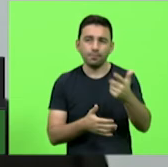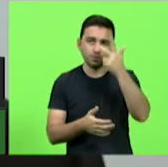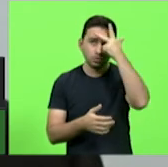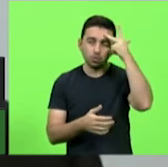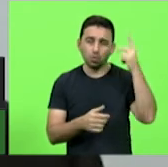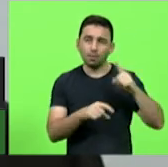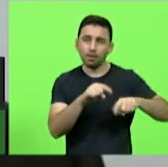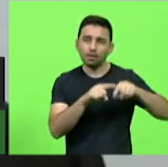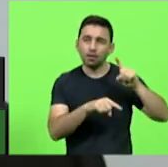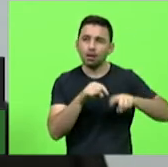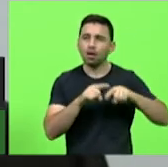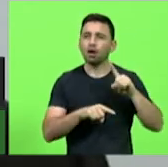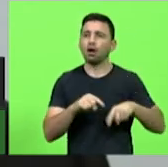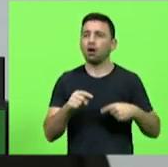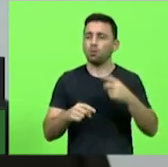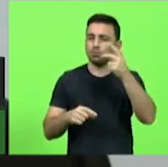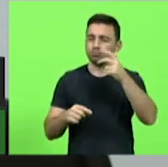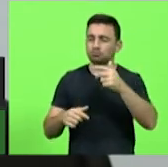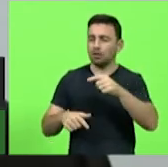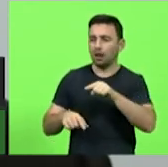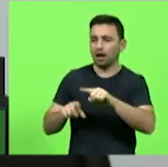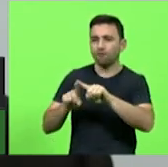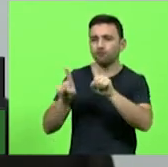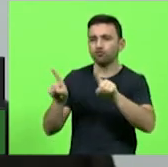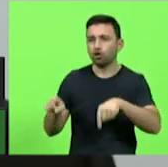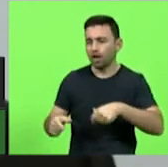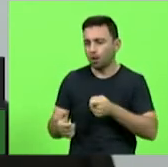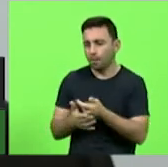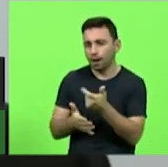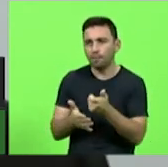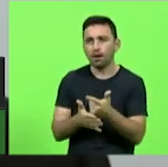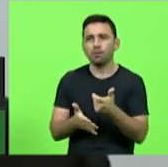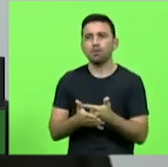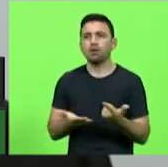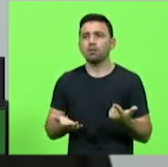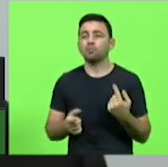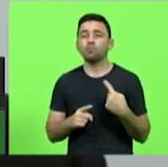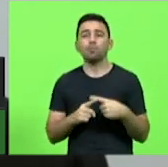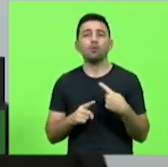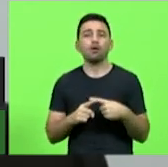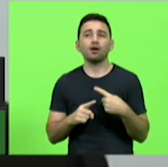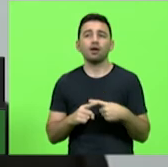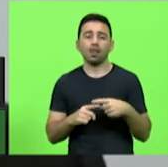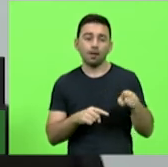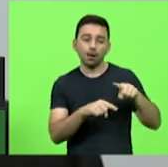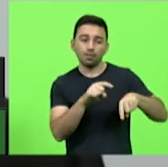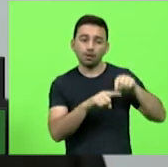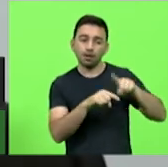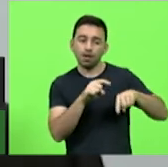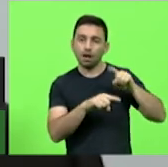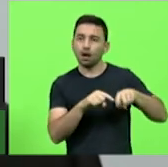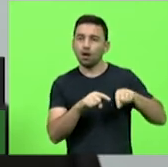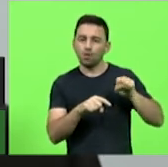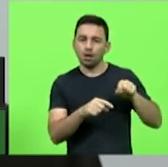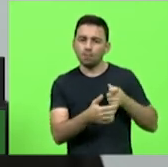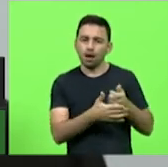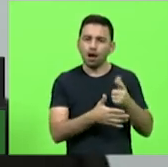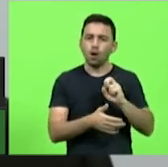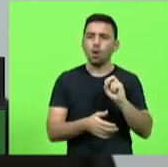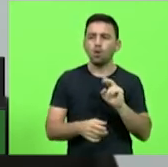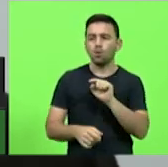os colaboradores, e ele vai deixar de pagar o fornecedor para não conseguir vender ou vai pagar o Estado? Não, ele vai pagar o